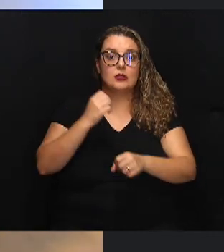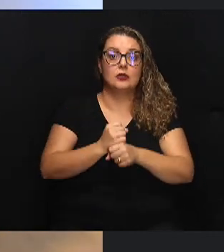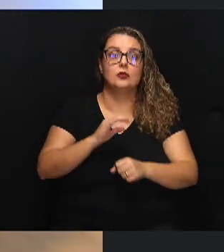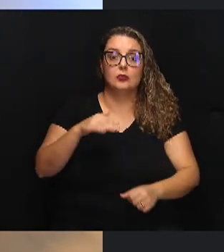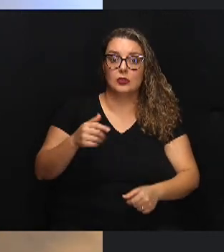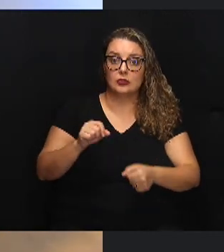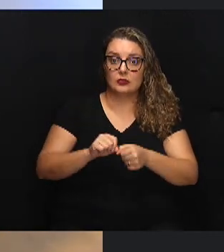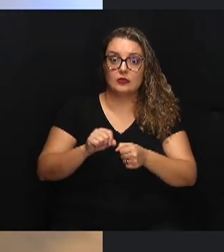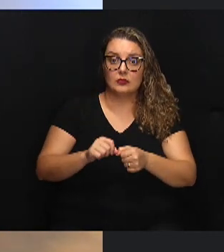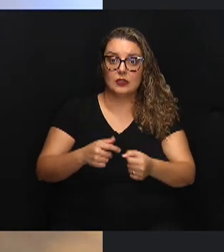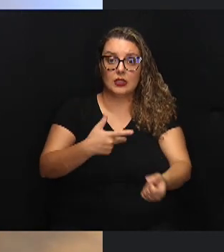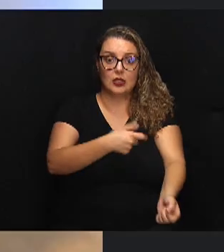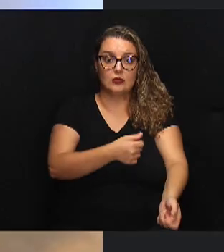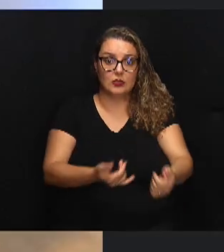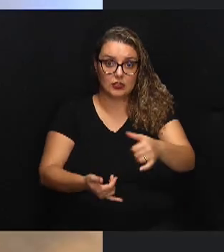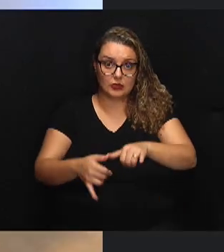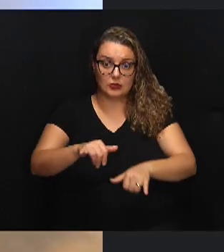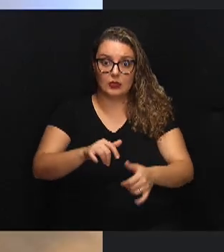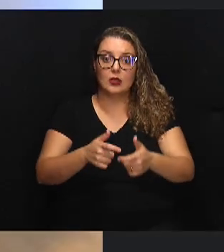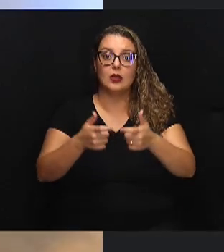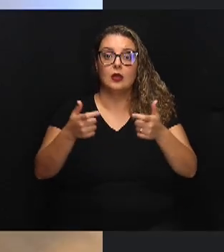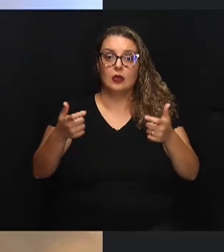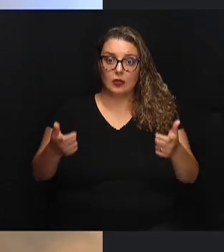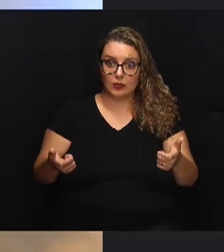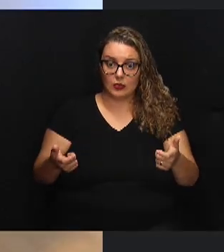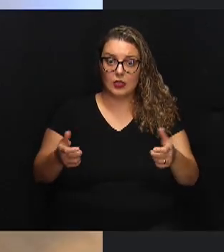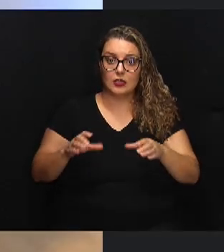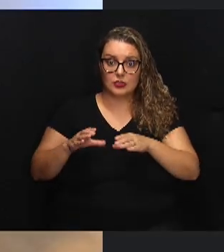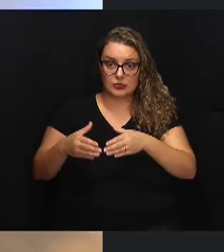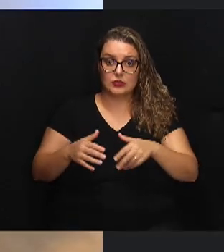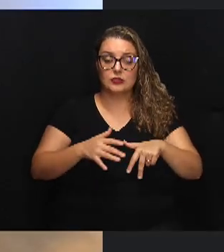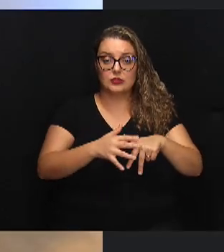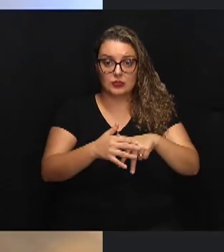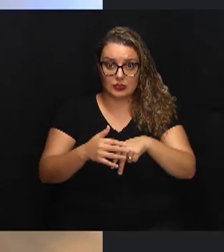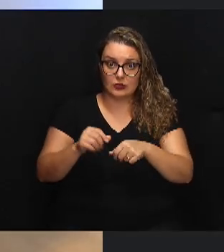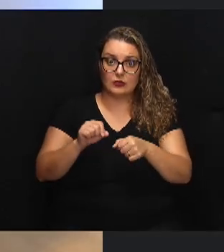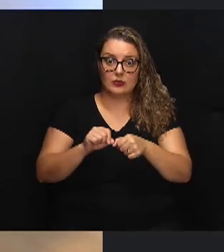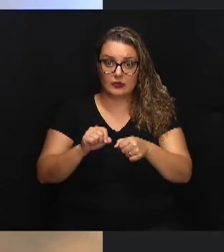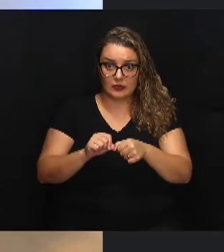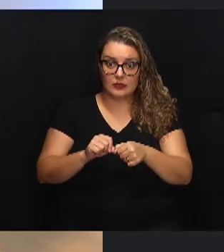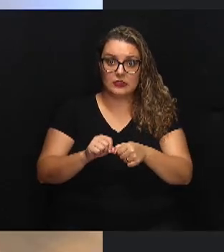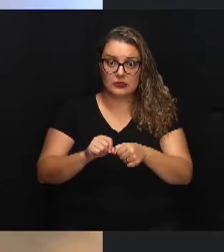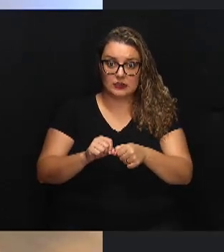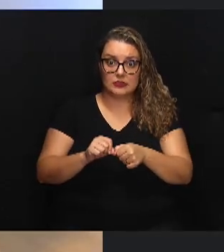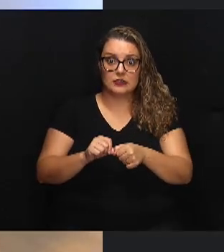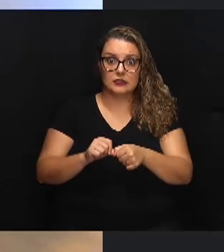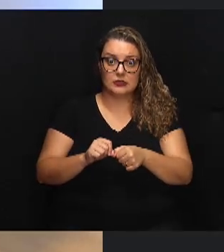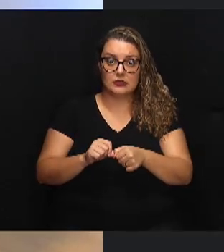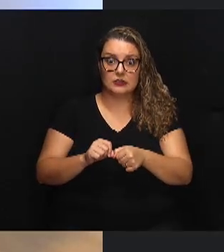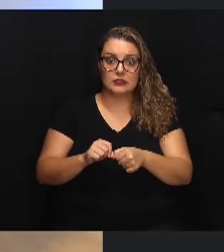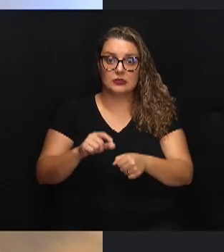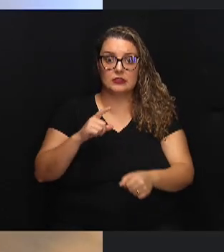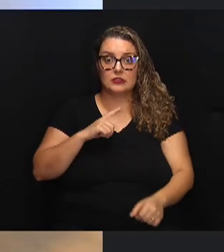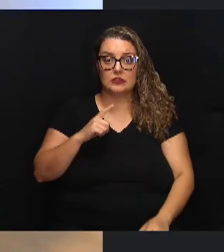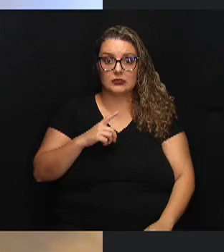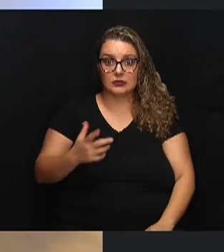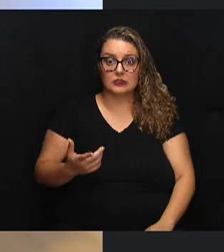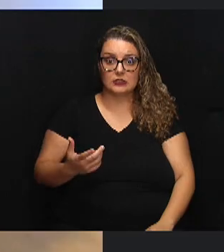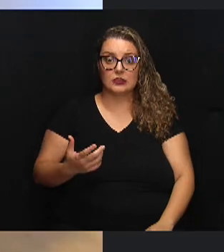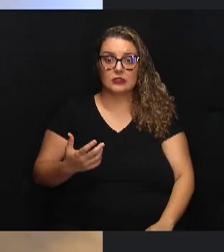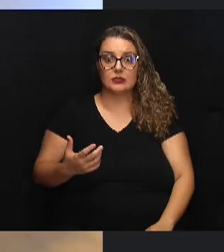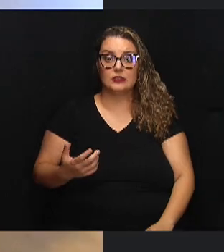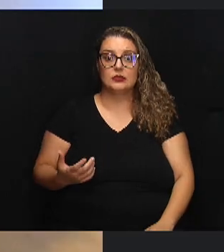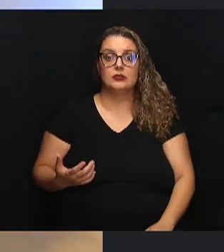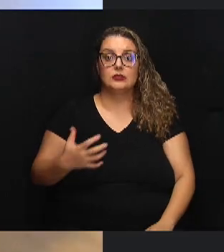fazer quimioterapia, que é o que a maior parte desse grupo de pacientes vai ser submetido, a gente tem maneiras de minimizar os